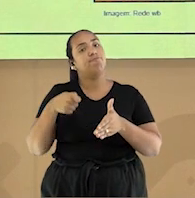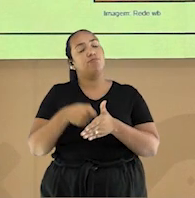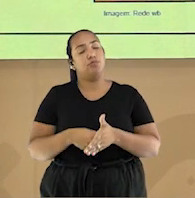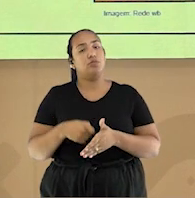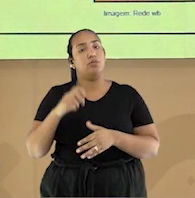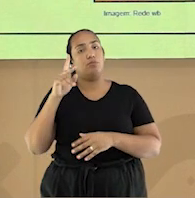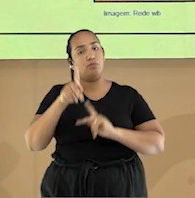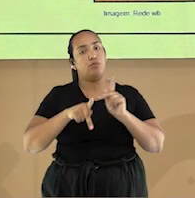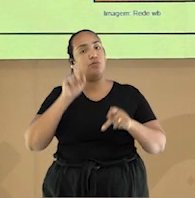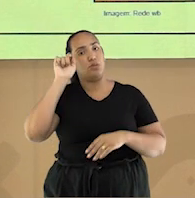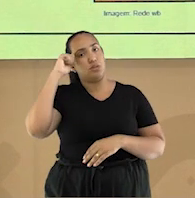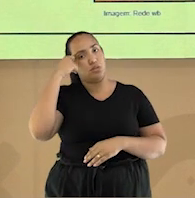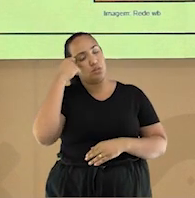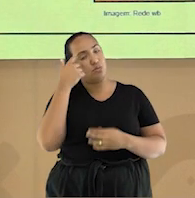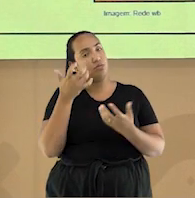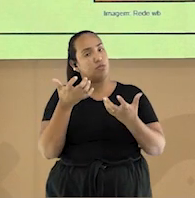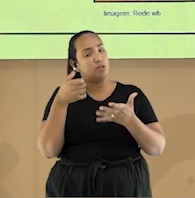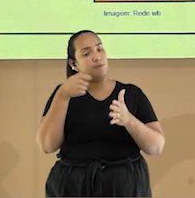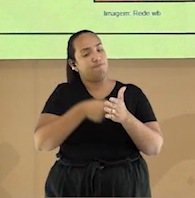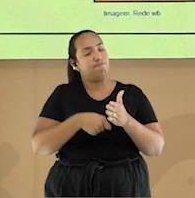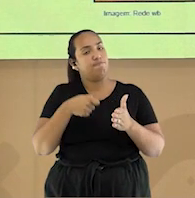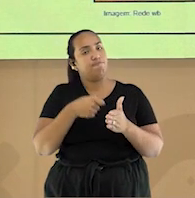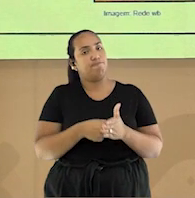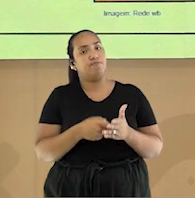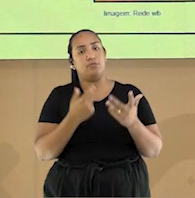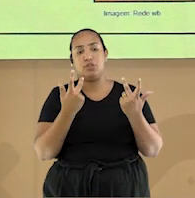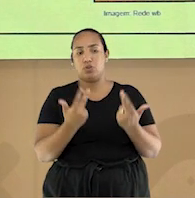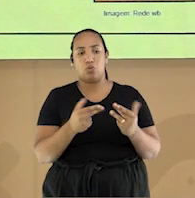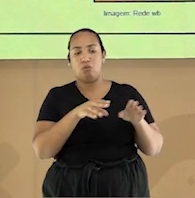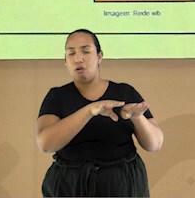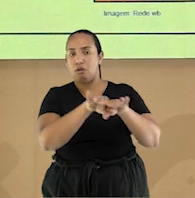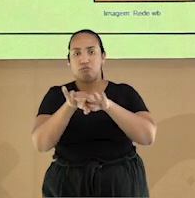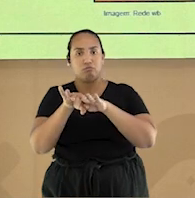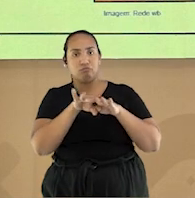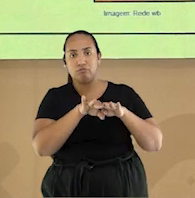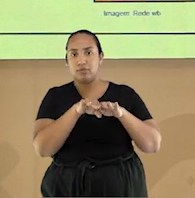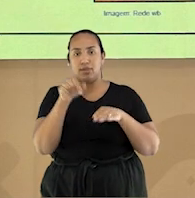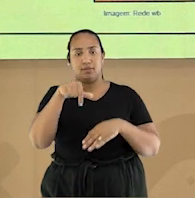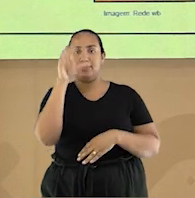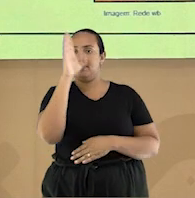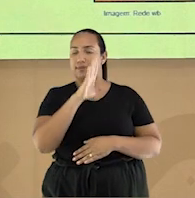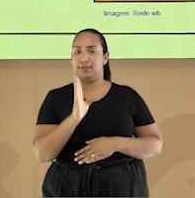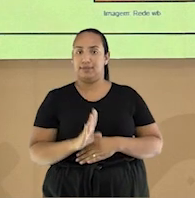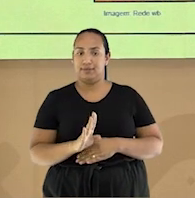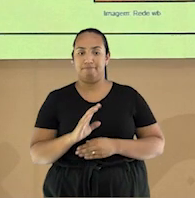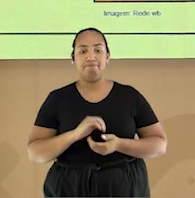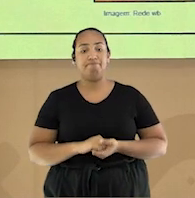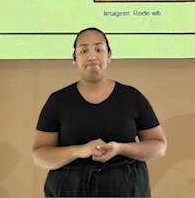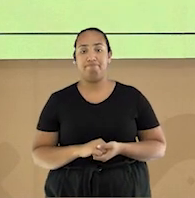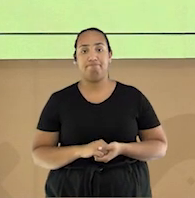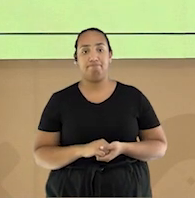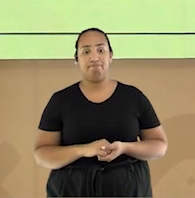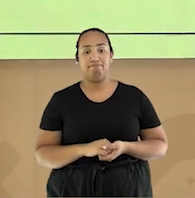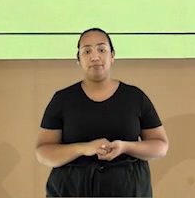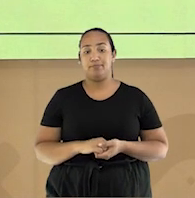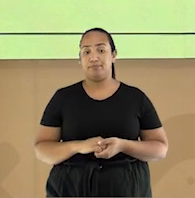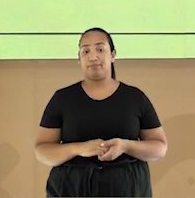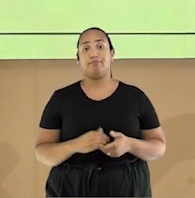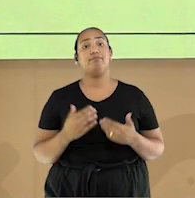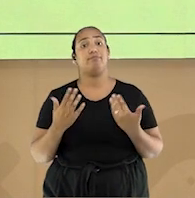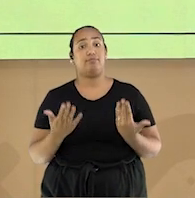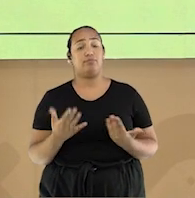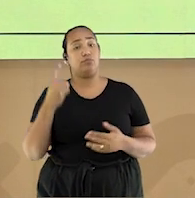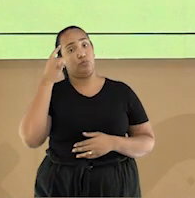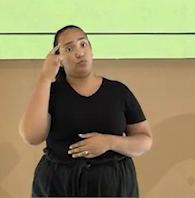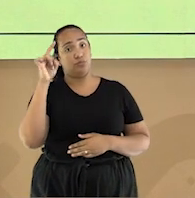negros realizam para serem aceitos da mesma forma que os brancos no Brasil. A criação de um dia comemorativo